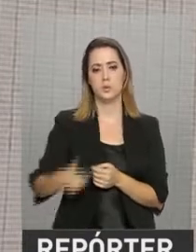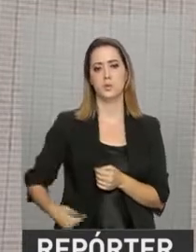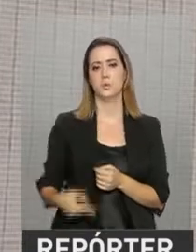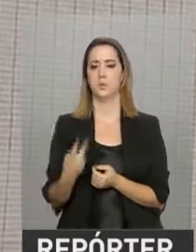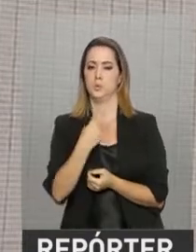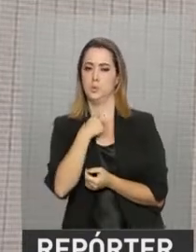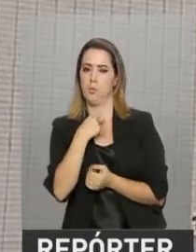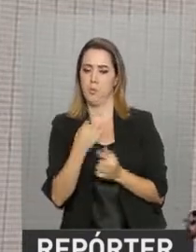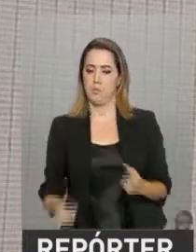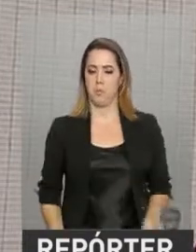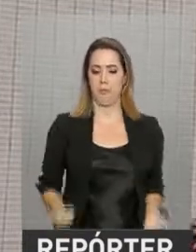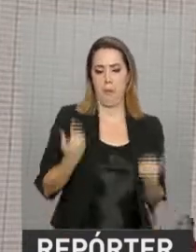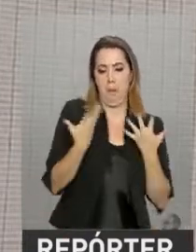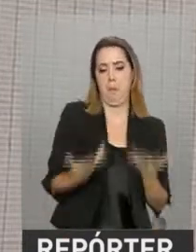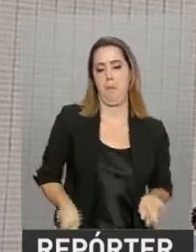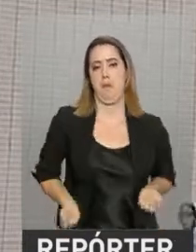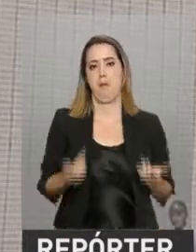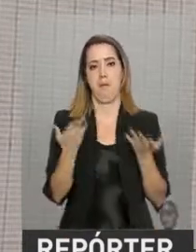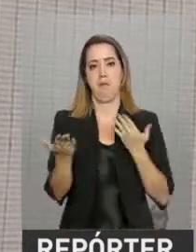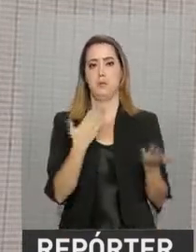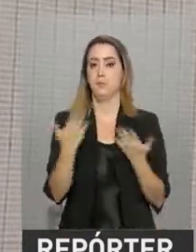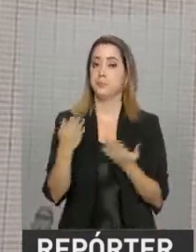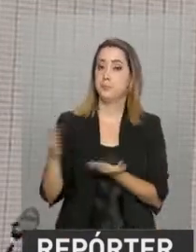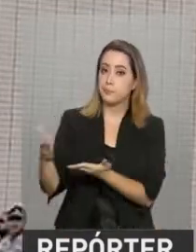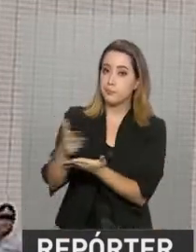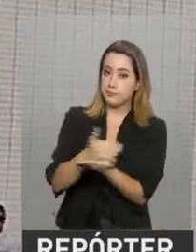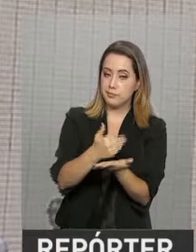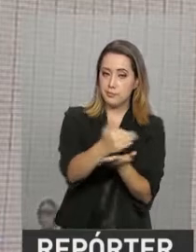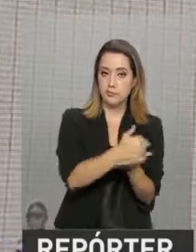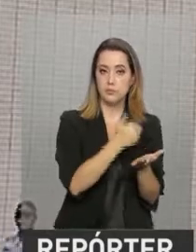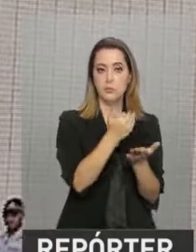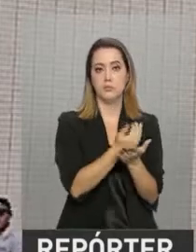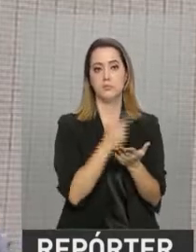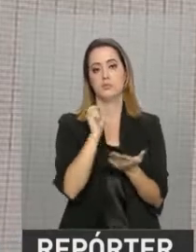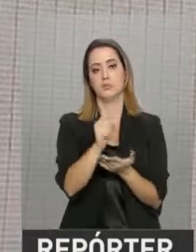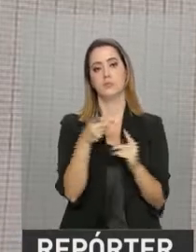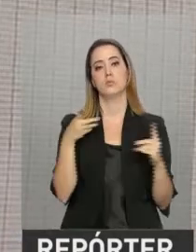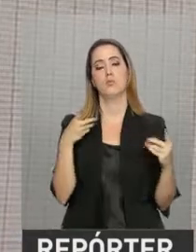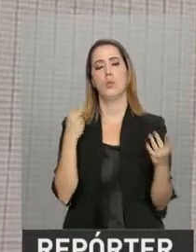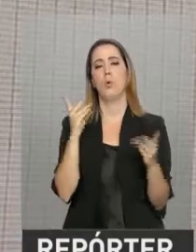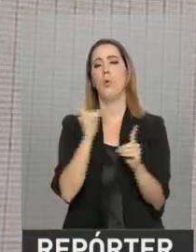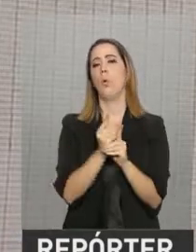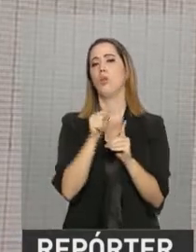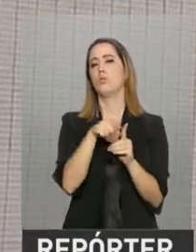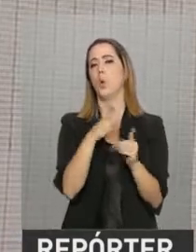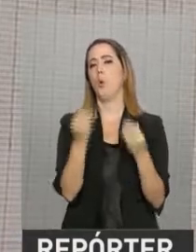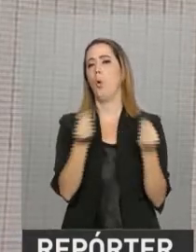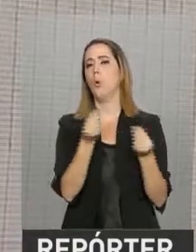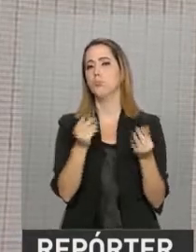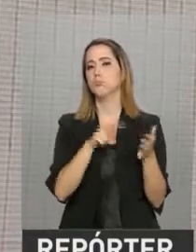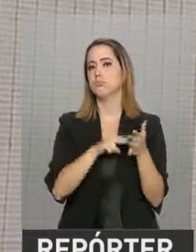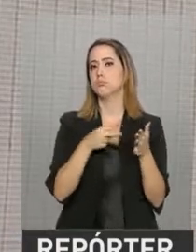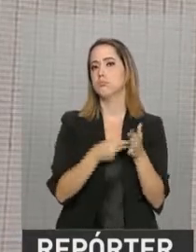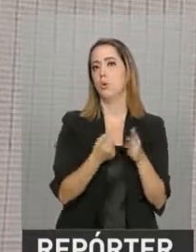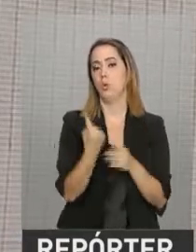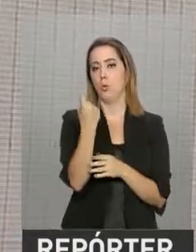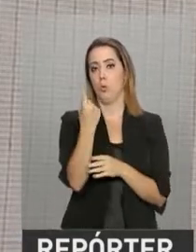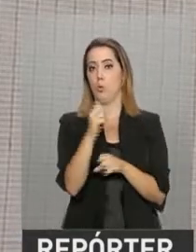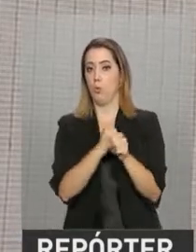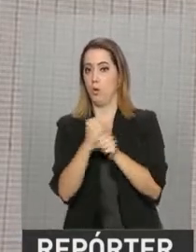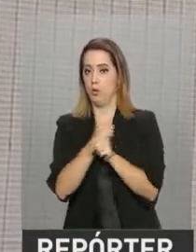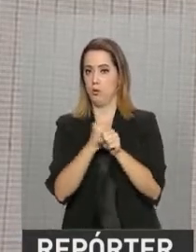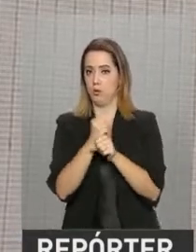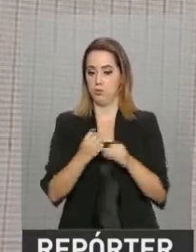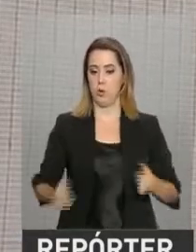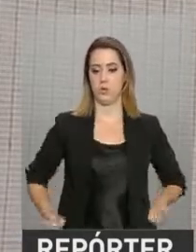pode gastar mais do que arrecada e qual foi o mecanismo que foi encontrado para isso o aumento dos gastos em um ano terá como